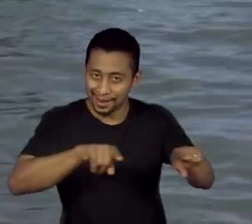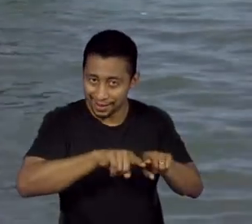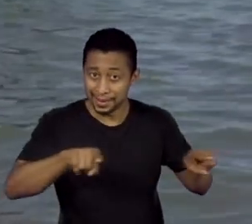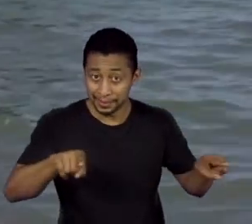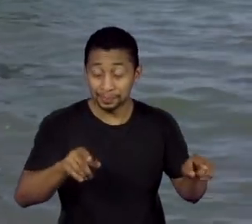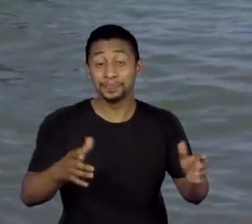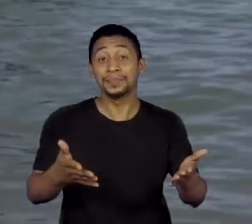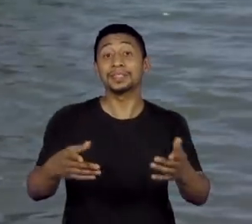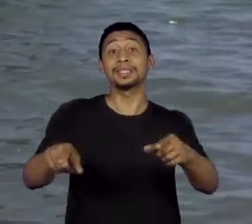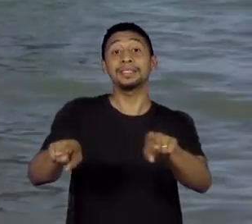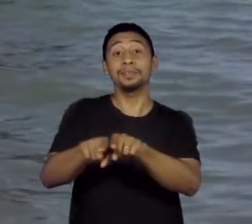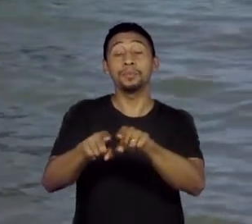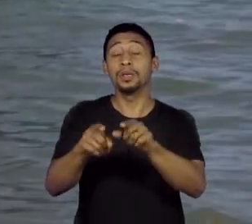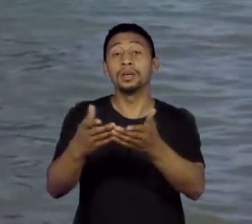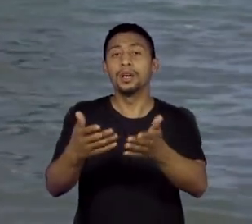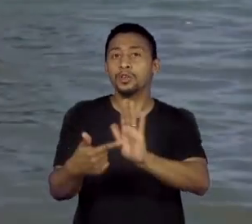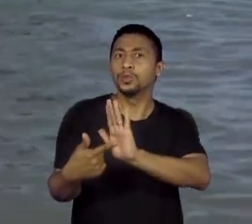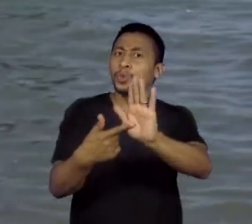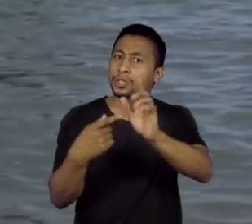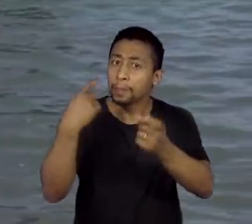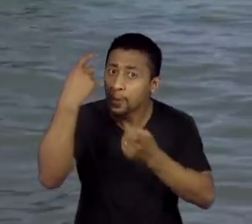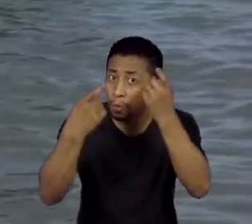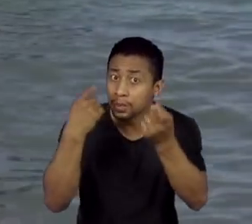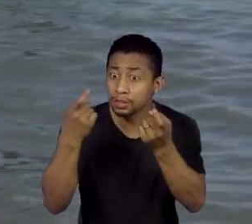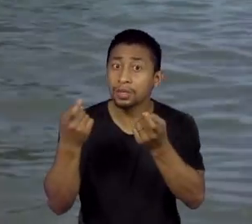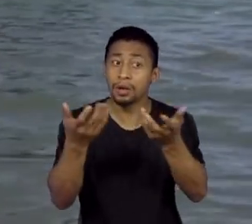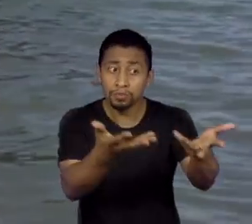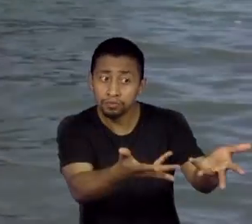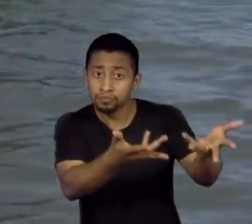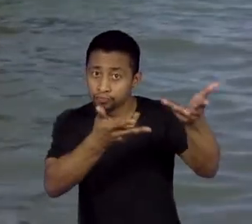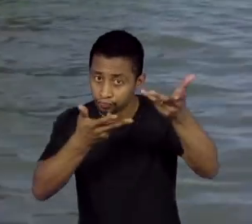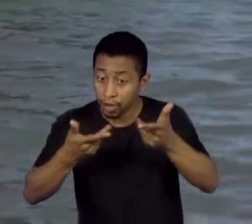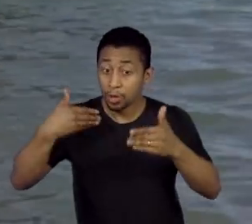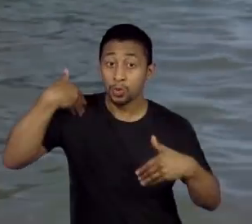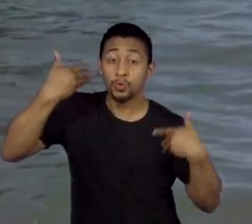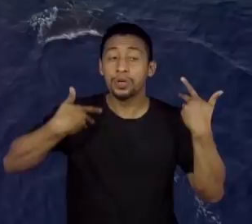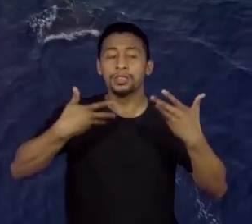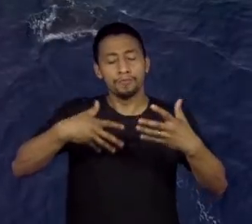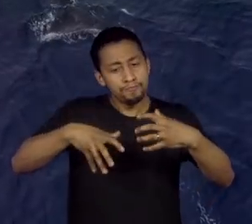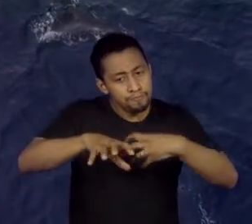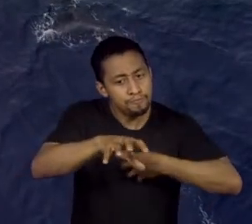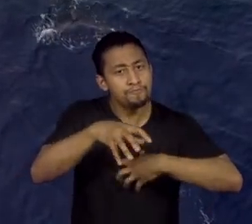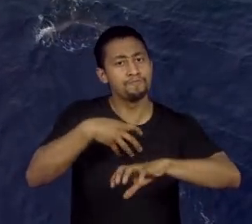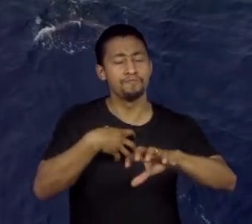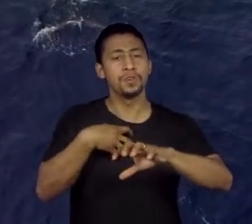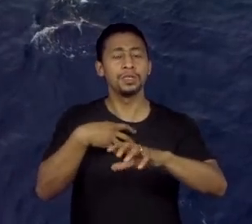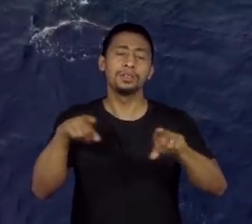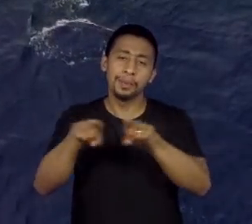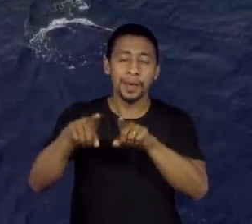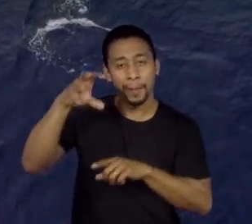também com a preocupação de levar esse turista essa informação da sensibilização, da educação ambiental também.